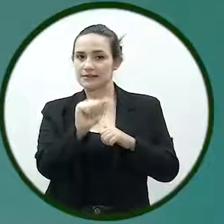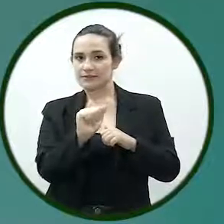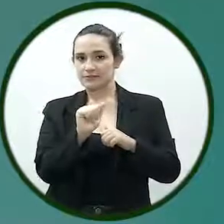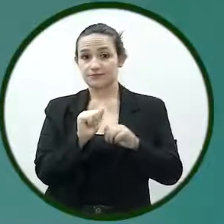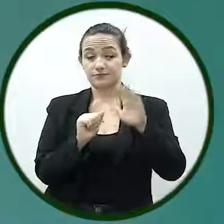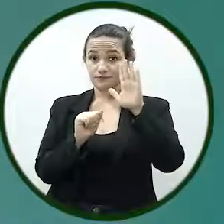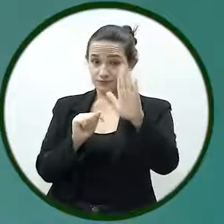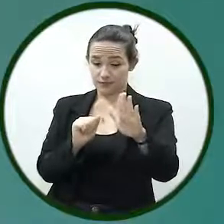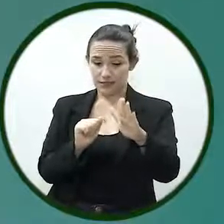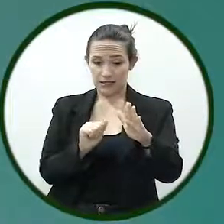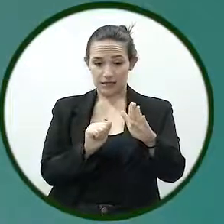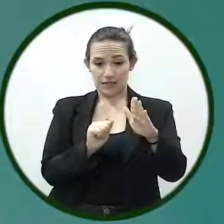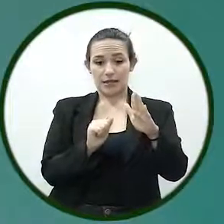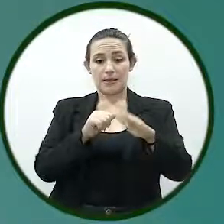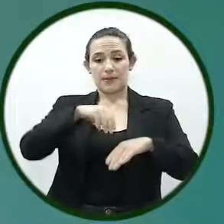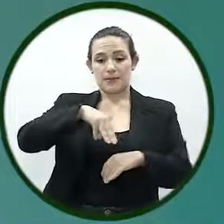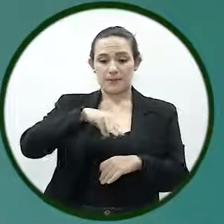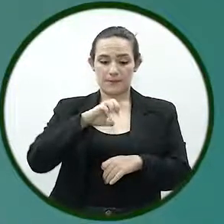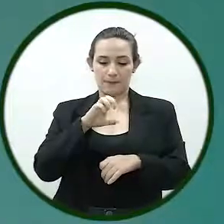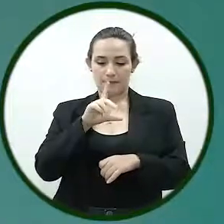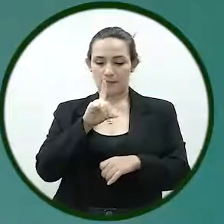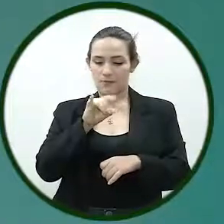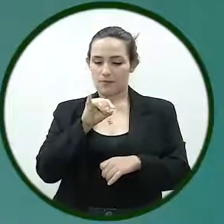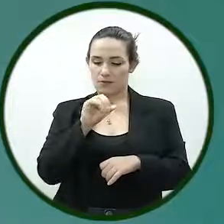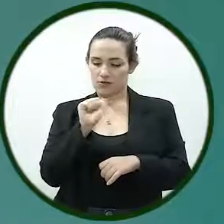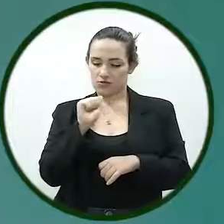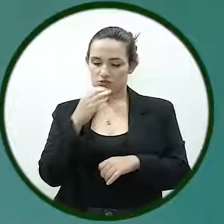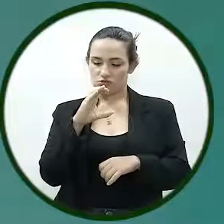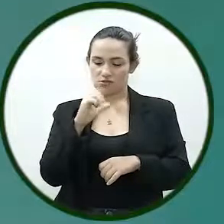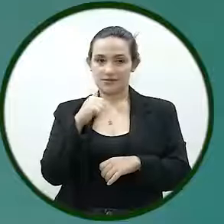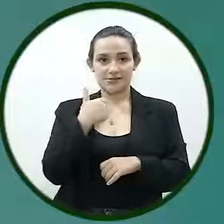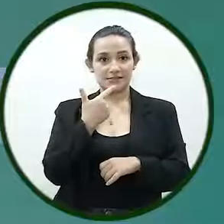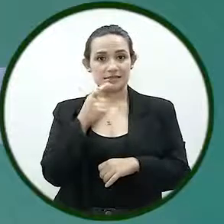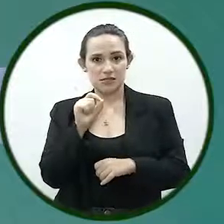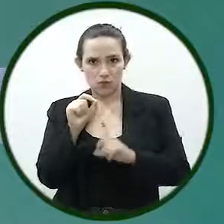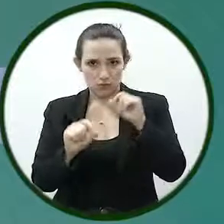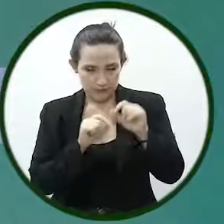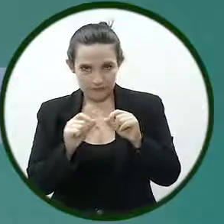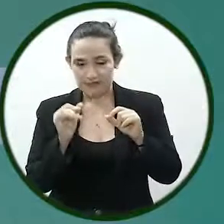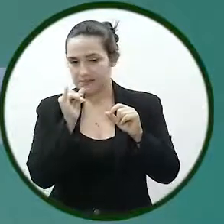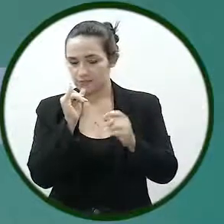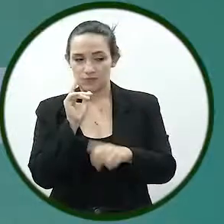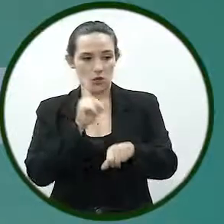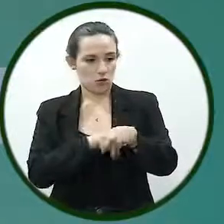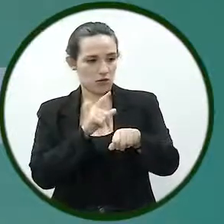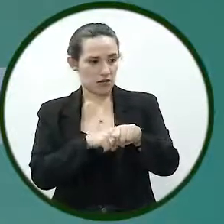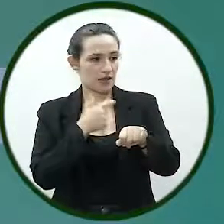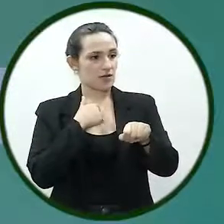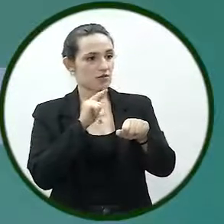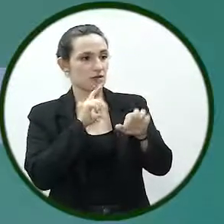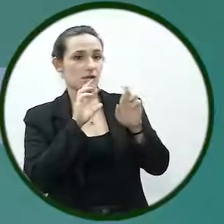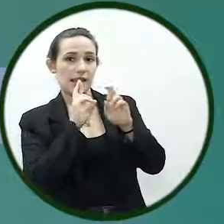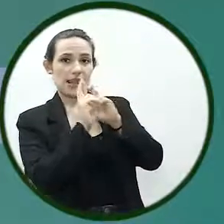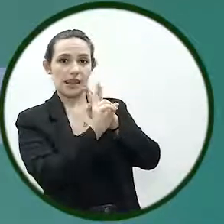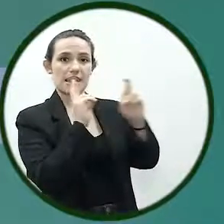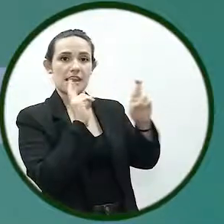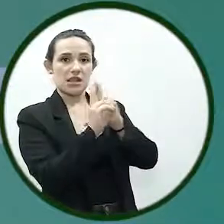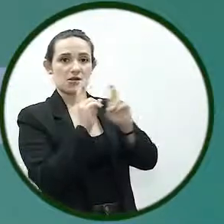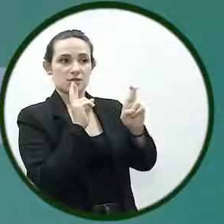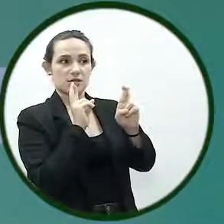de internalização semântica que nós, seres humanos, temos ao relacionar-se com outros indivíduos da